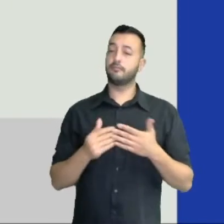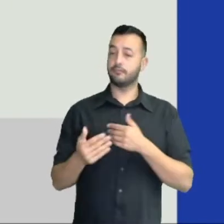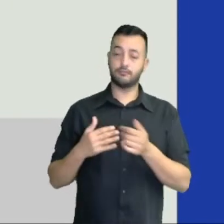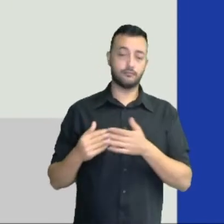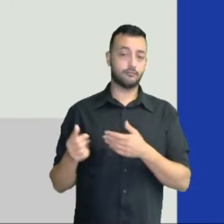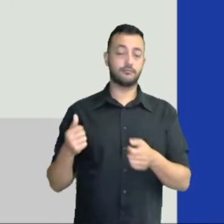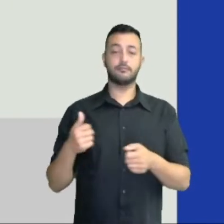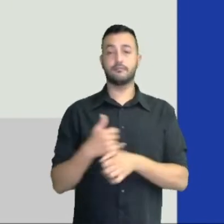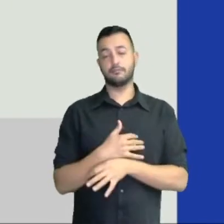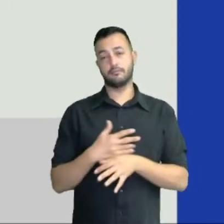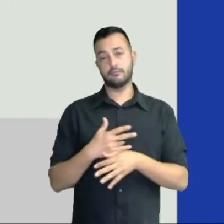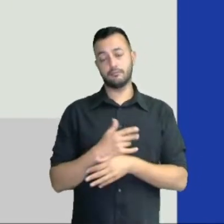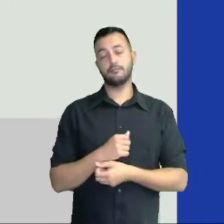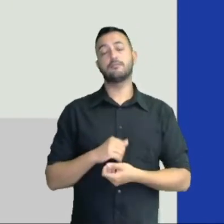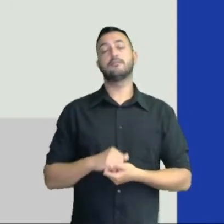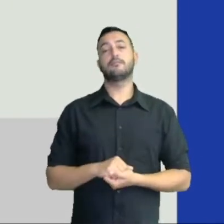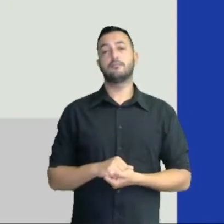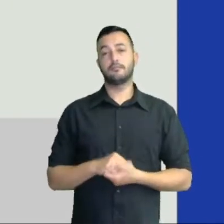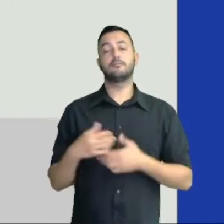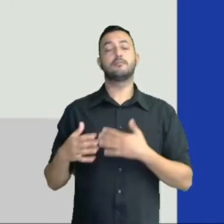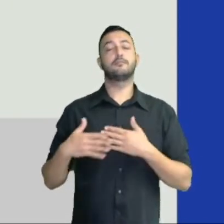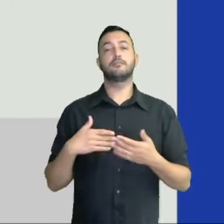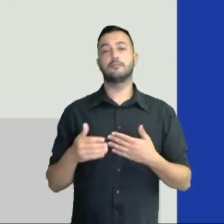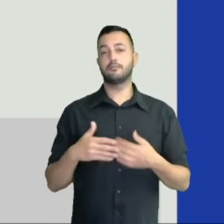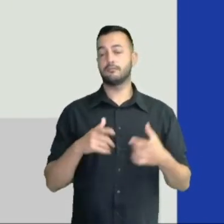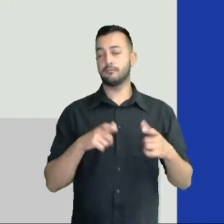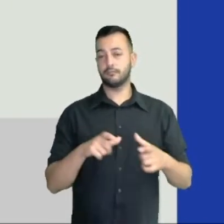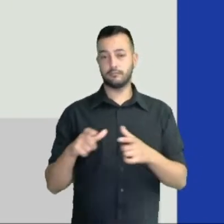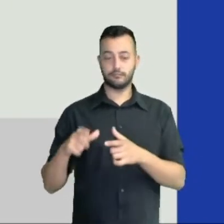cidade, hoje, qualquer região metropolitana